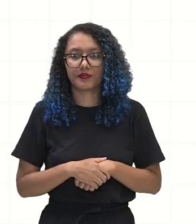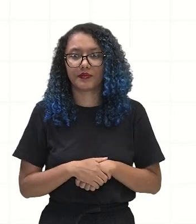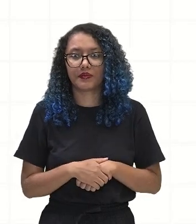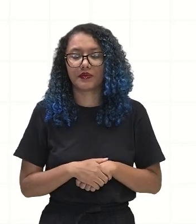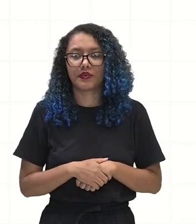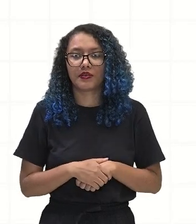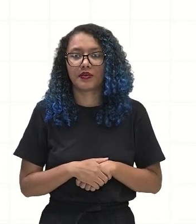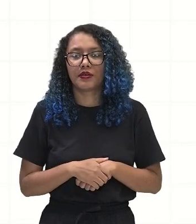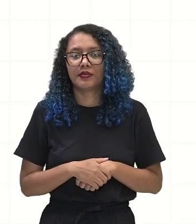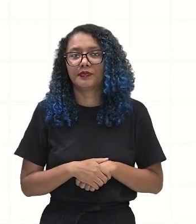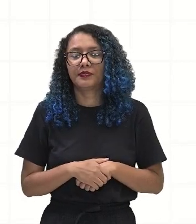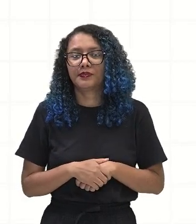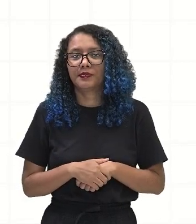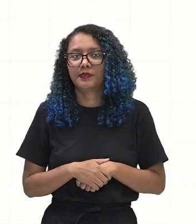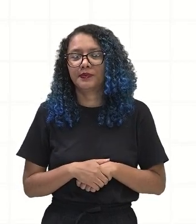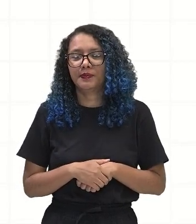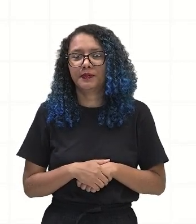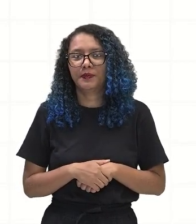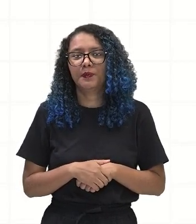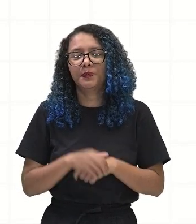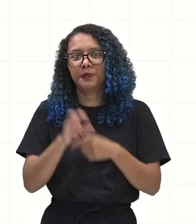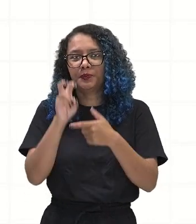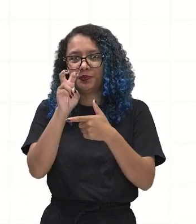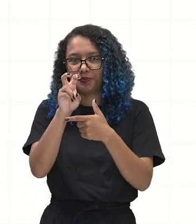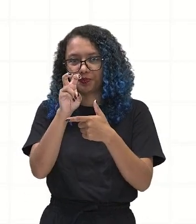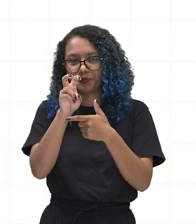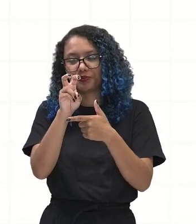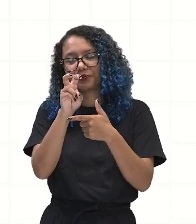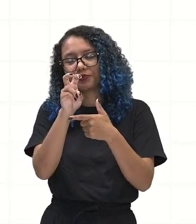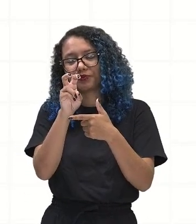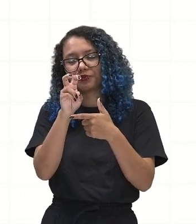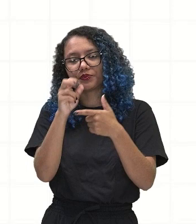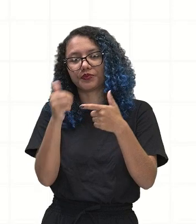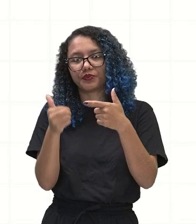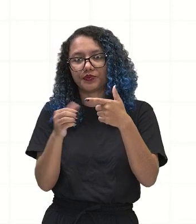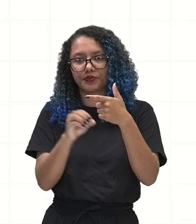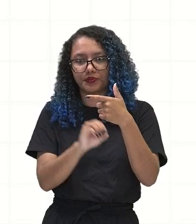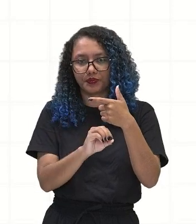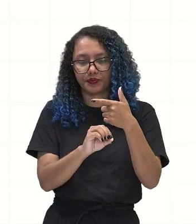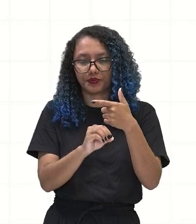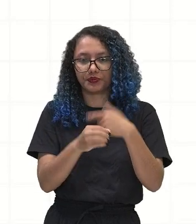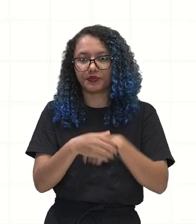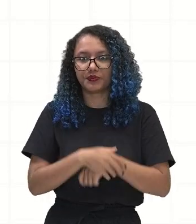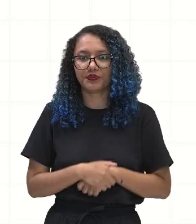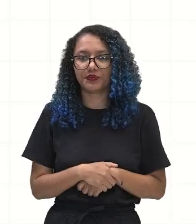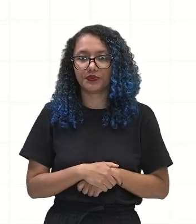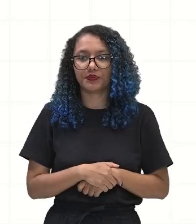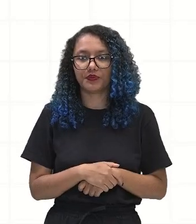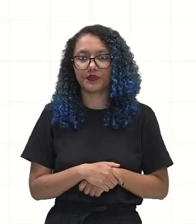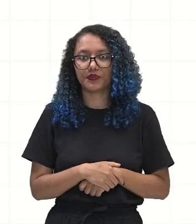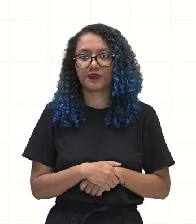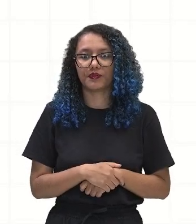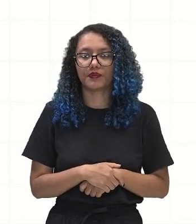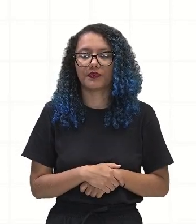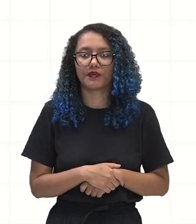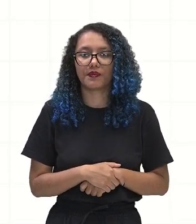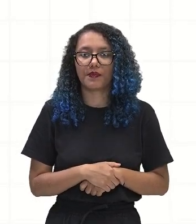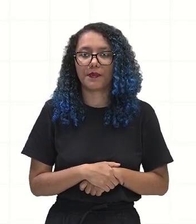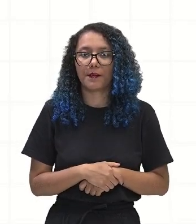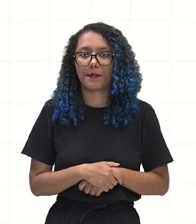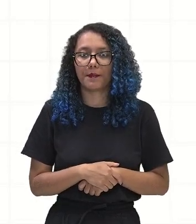né? 5 sobre 100 é a leitura de uma fração. 5 centésimos. Tá?